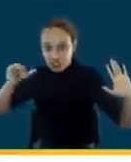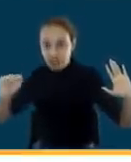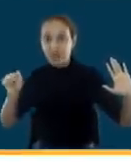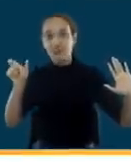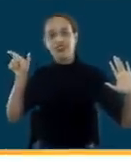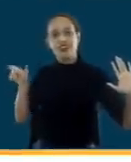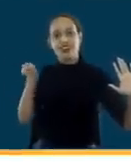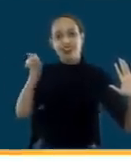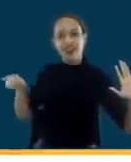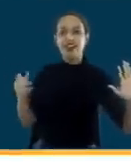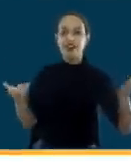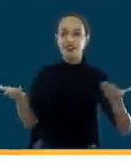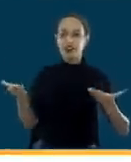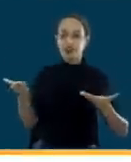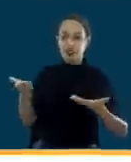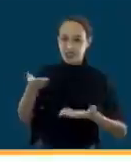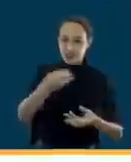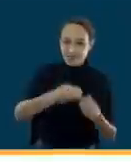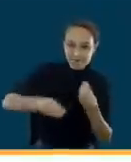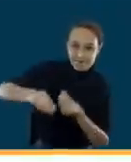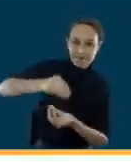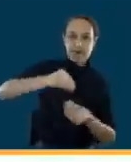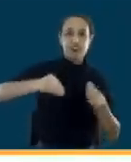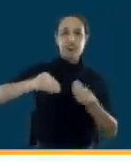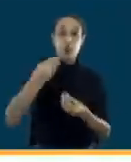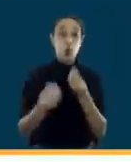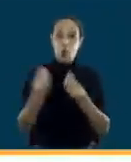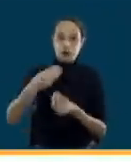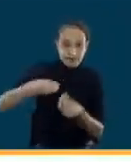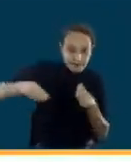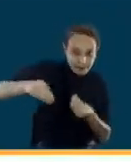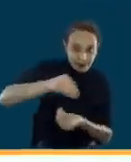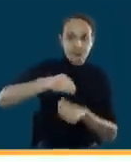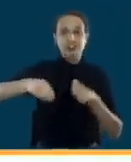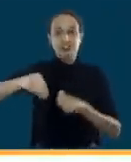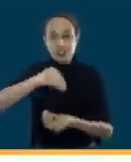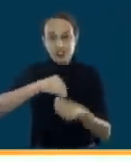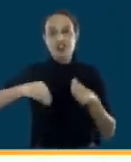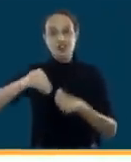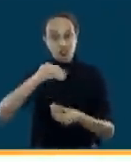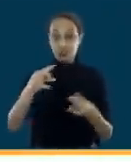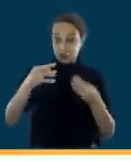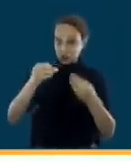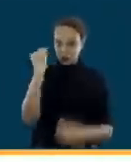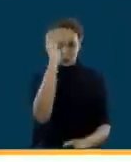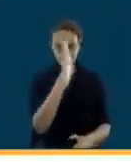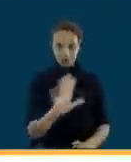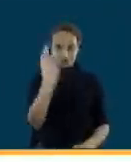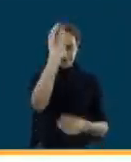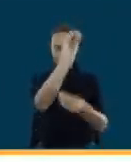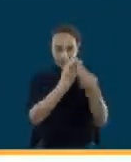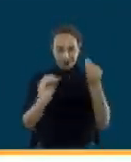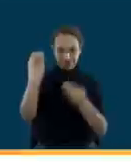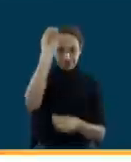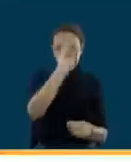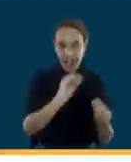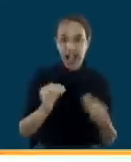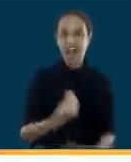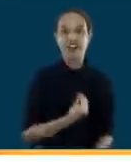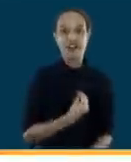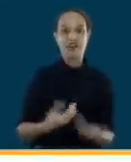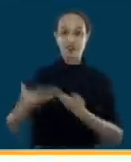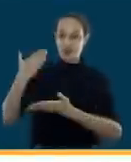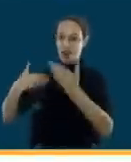essa mistura, né, como é feita a mistura das nossas brasilidades, das nossas ancestralidades, faz essa